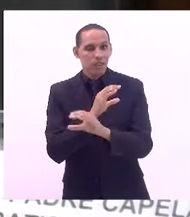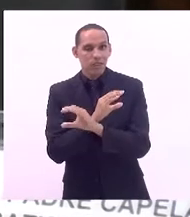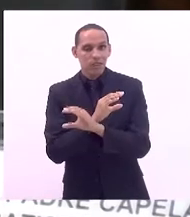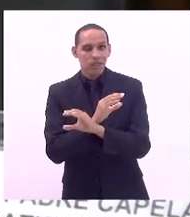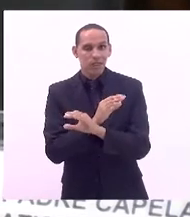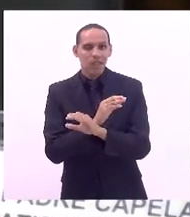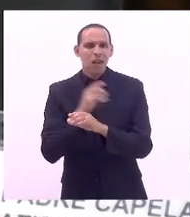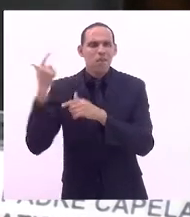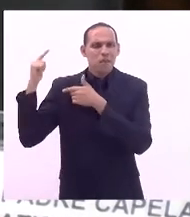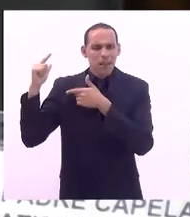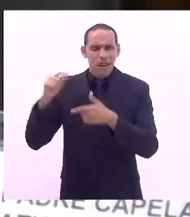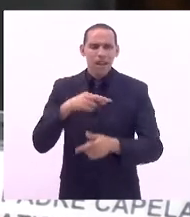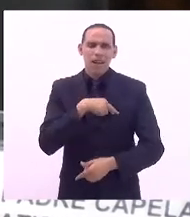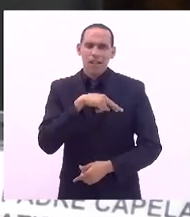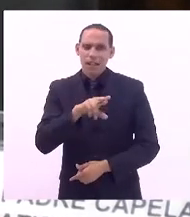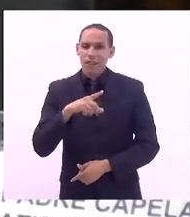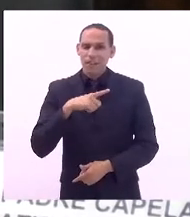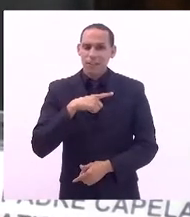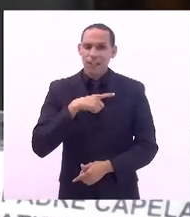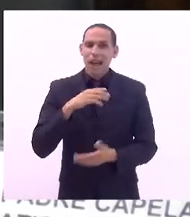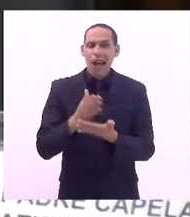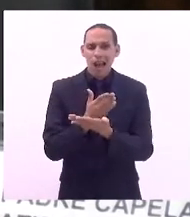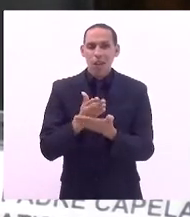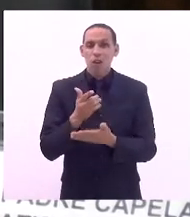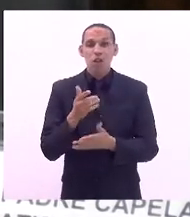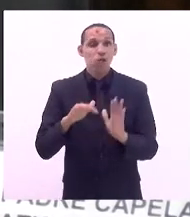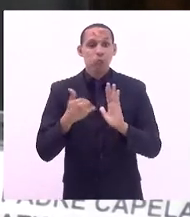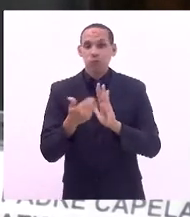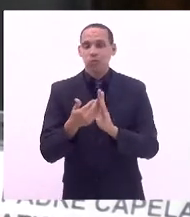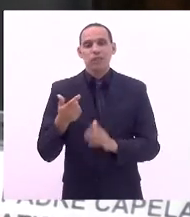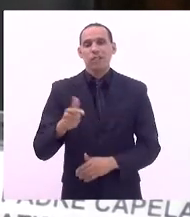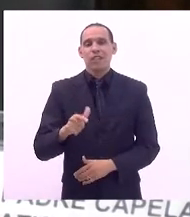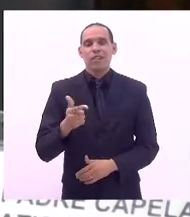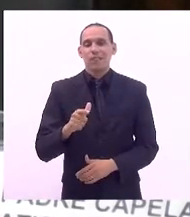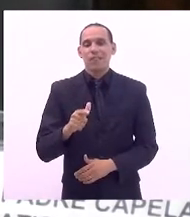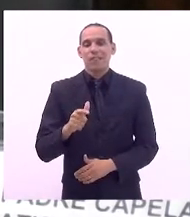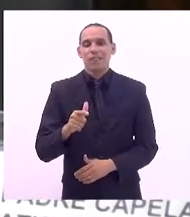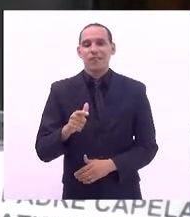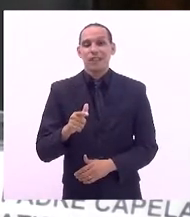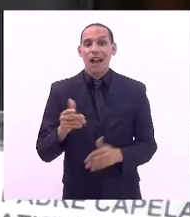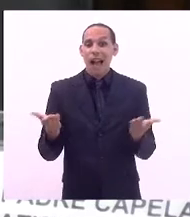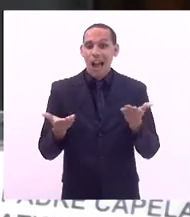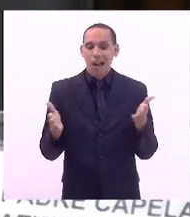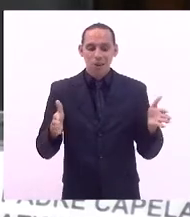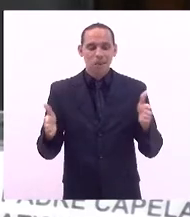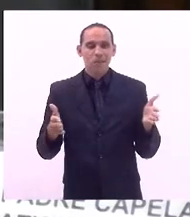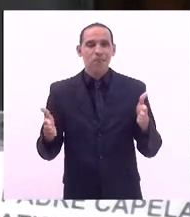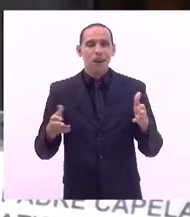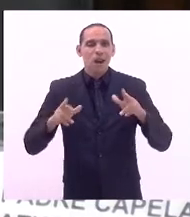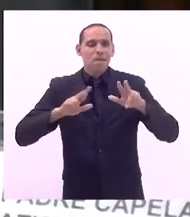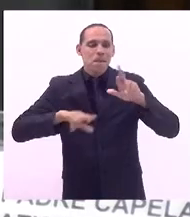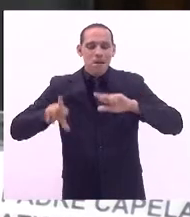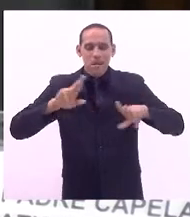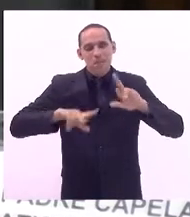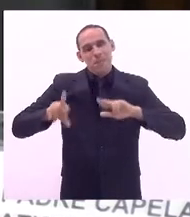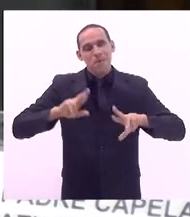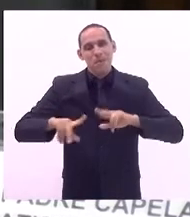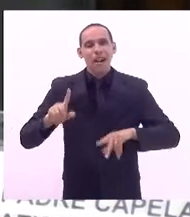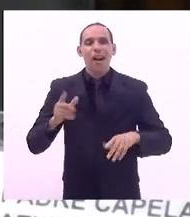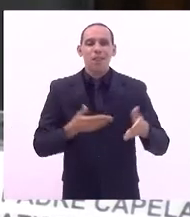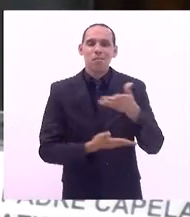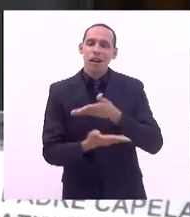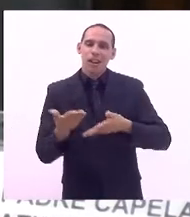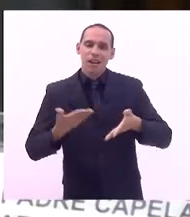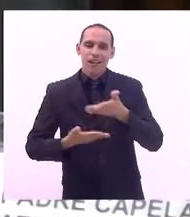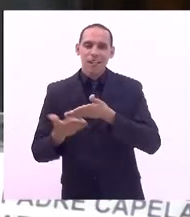algumas tradições religiosas mas não todas e o momento atual né é de plural é de compartilhar é